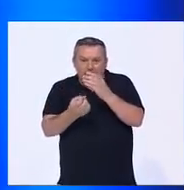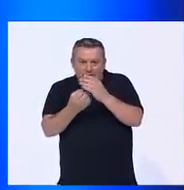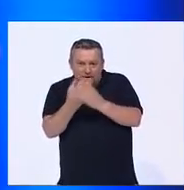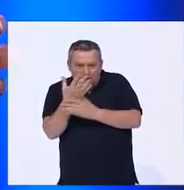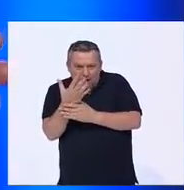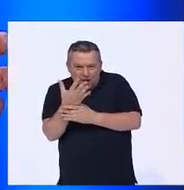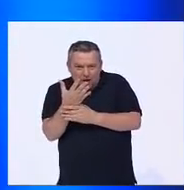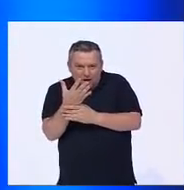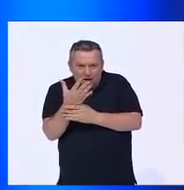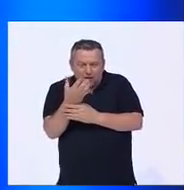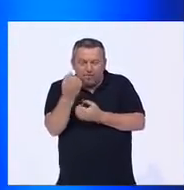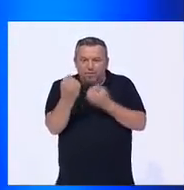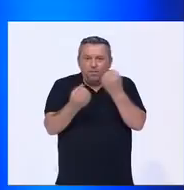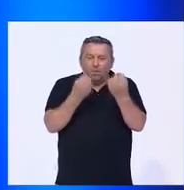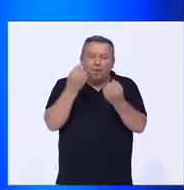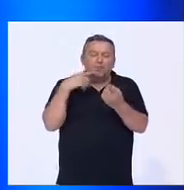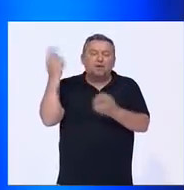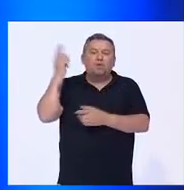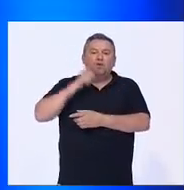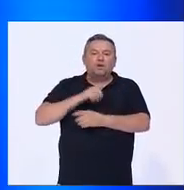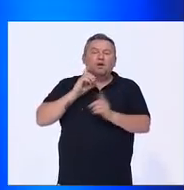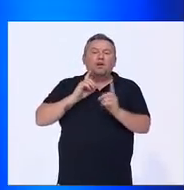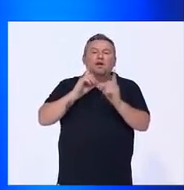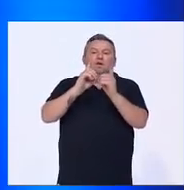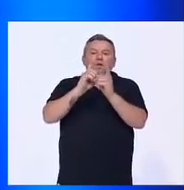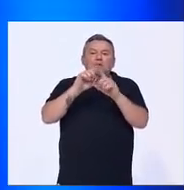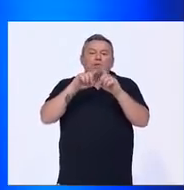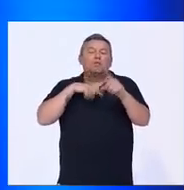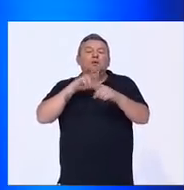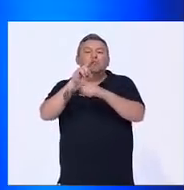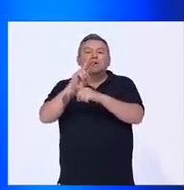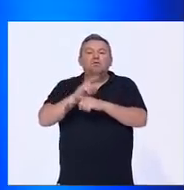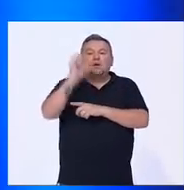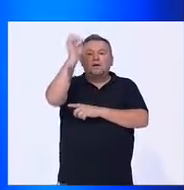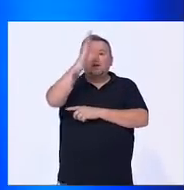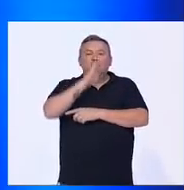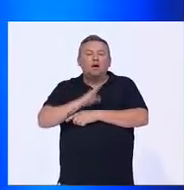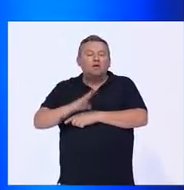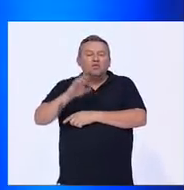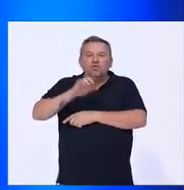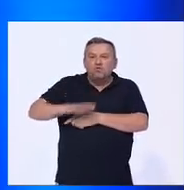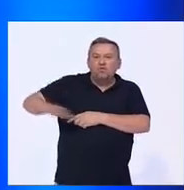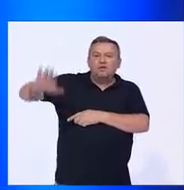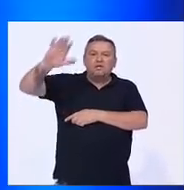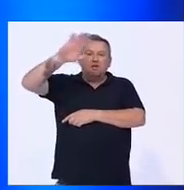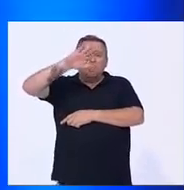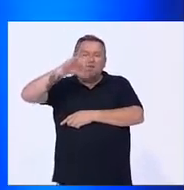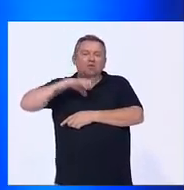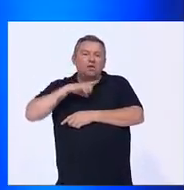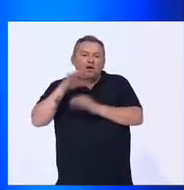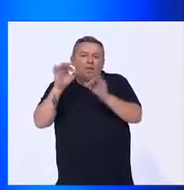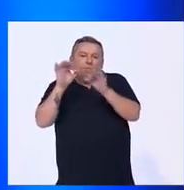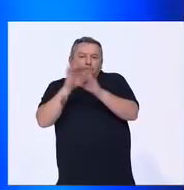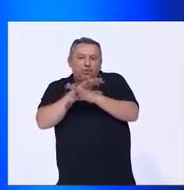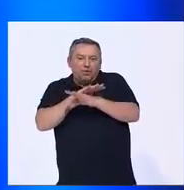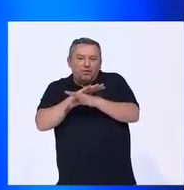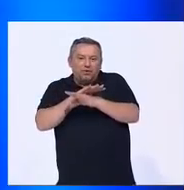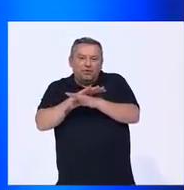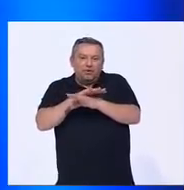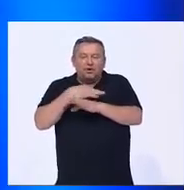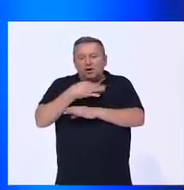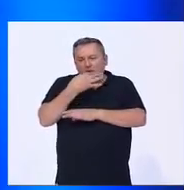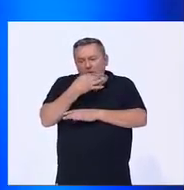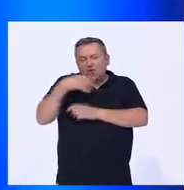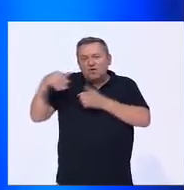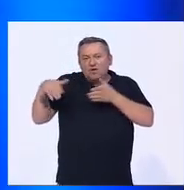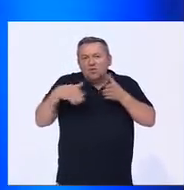casuisticamente alguns casos para esse atendimento. Com essa Guarda Nacional, que ele já tem formatado, eu penso que é o grande